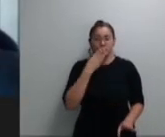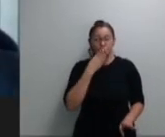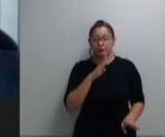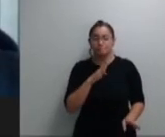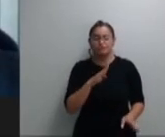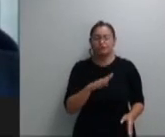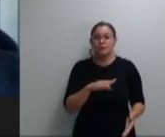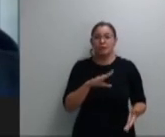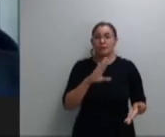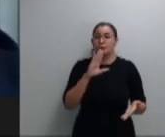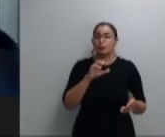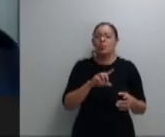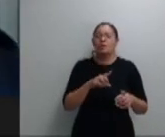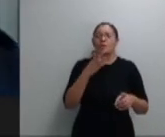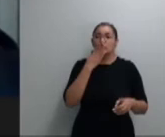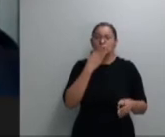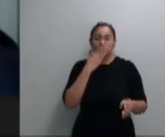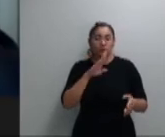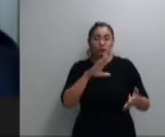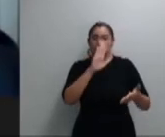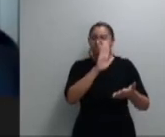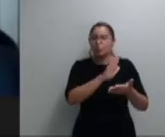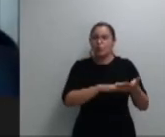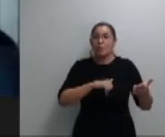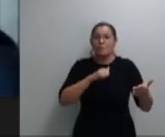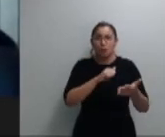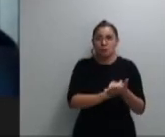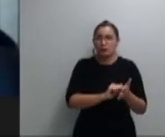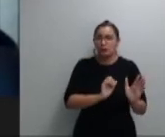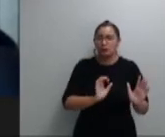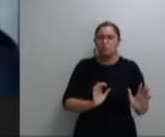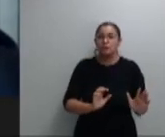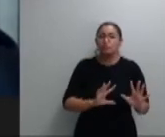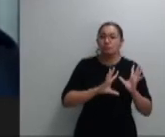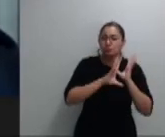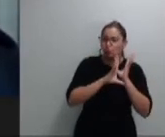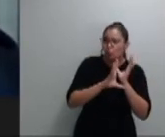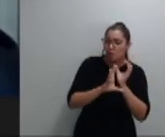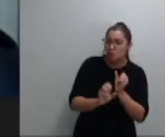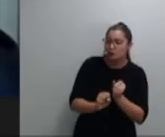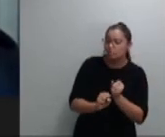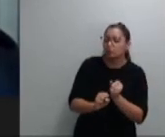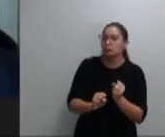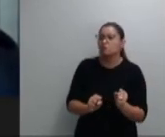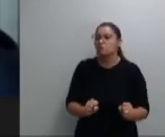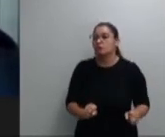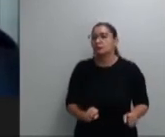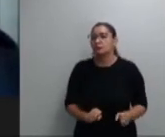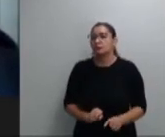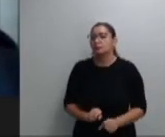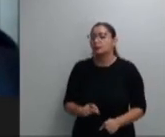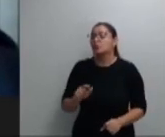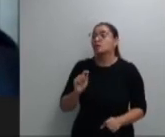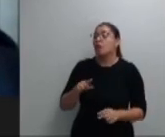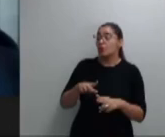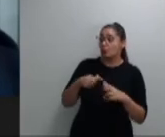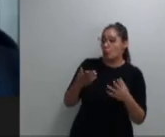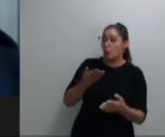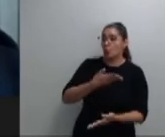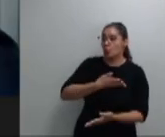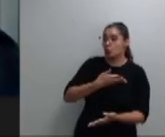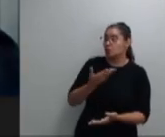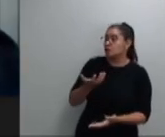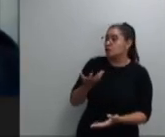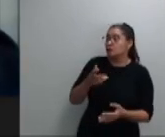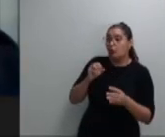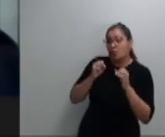advogado que está presente eu vou fazer um rápido resumo aqui e se porventura algum colega quiser algum